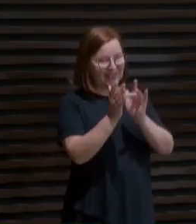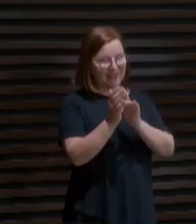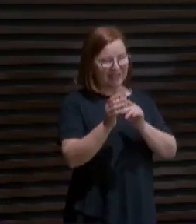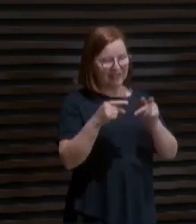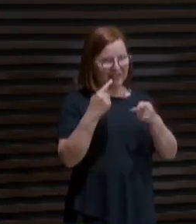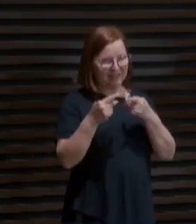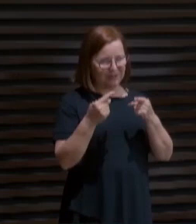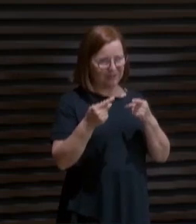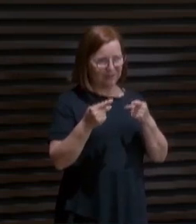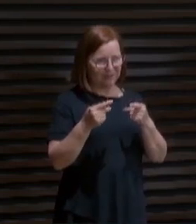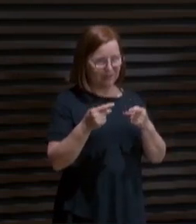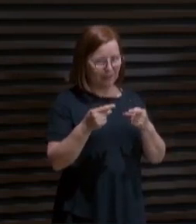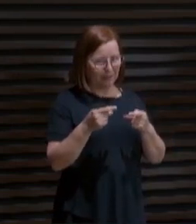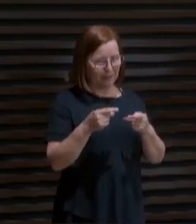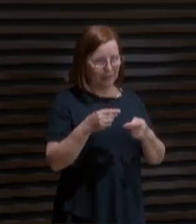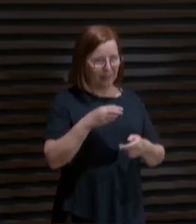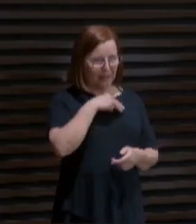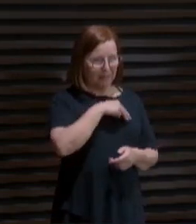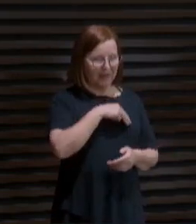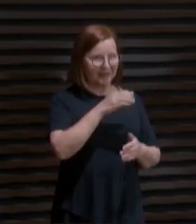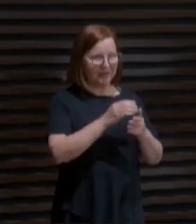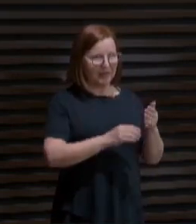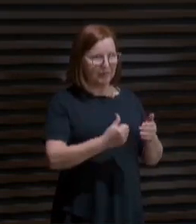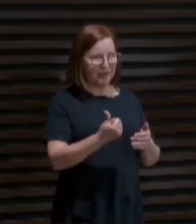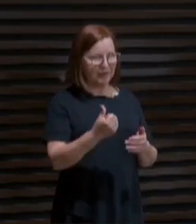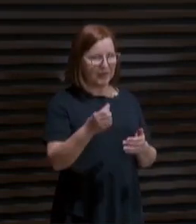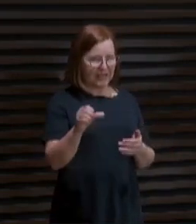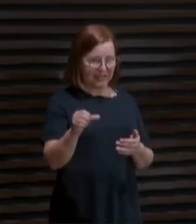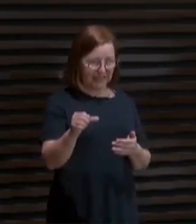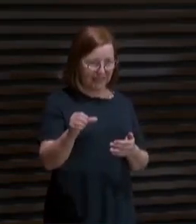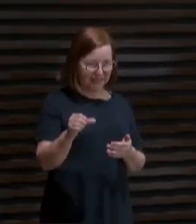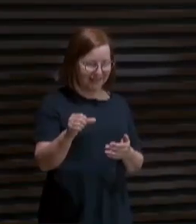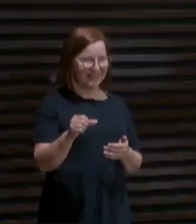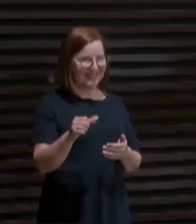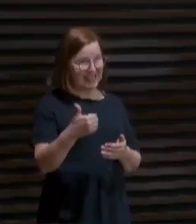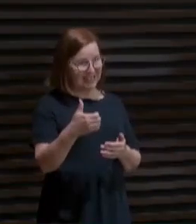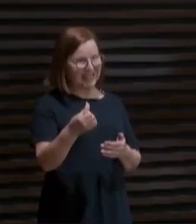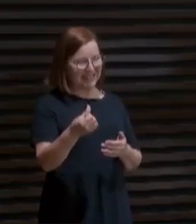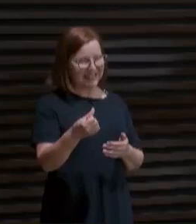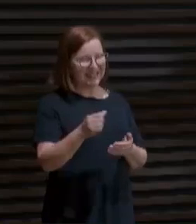aqui, vamos ver, Mateus 16, 21, vamos lá, um pouquinho. Mateus 16, 21.